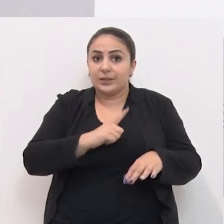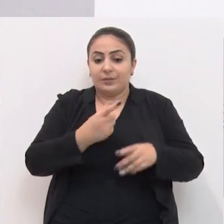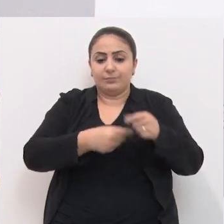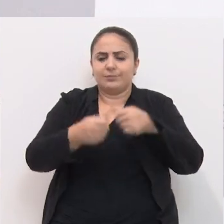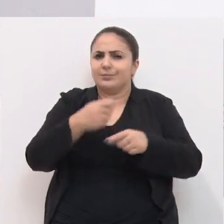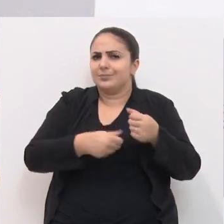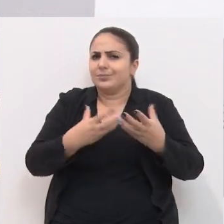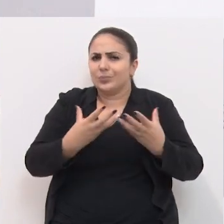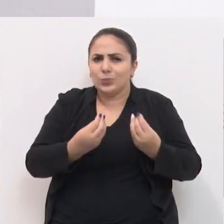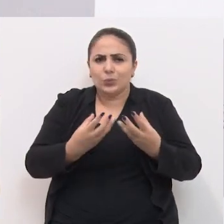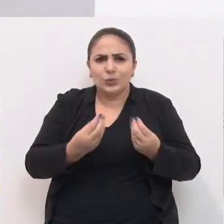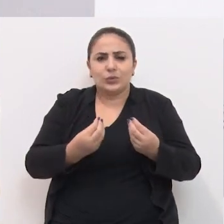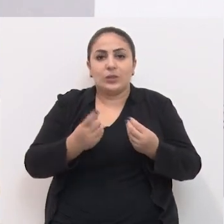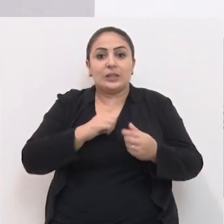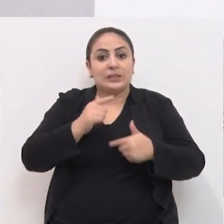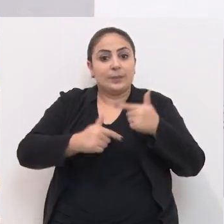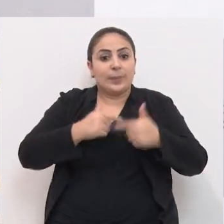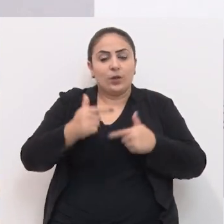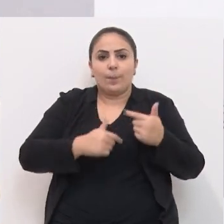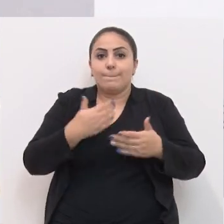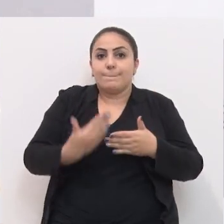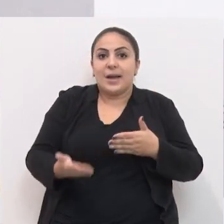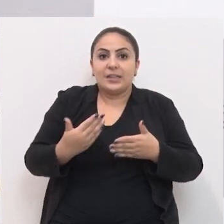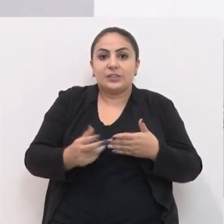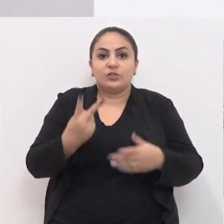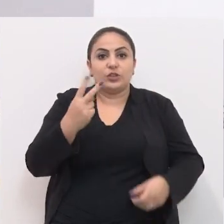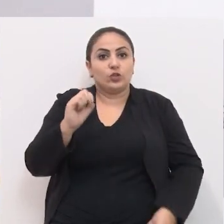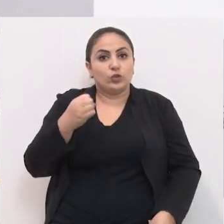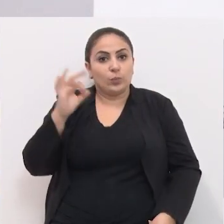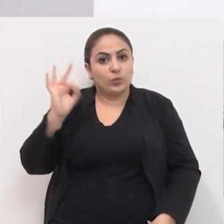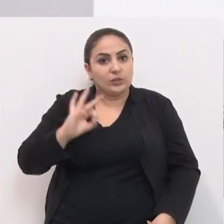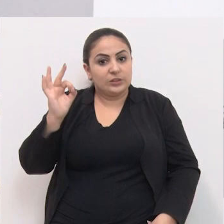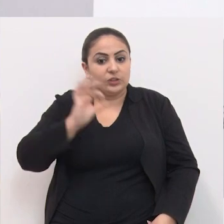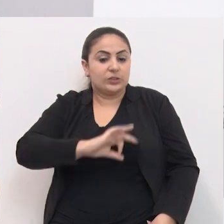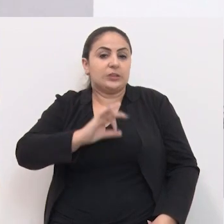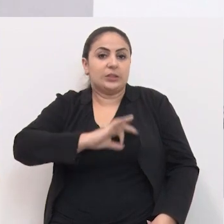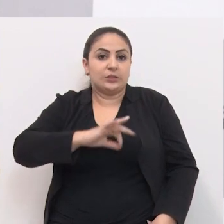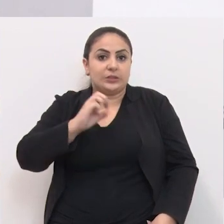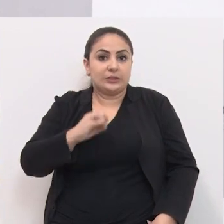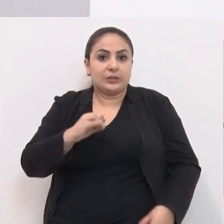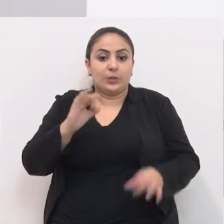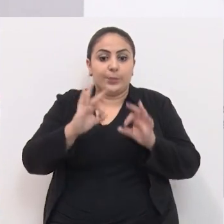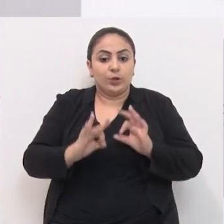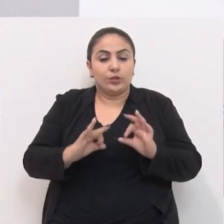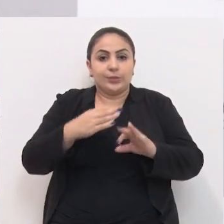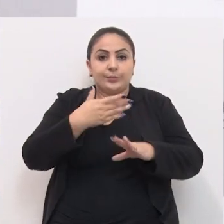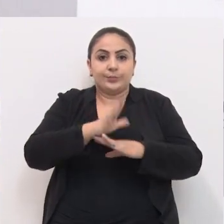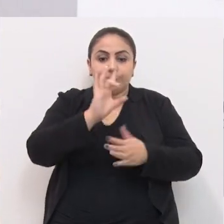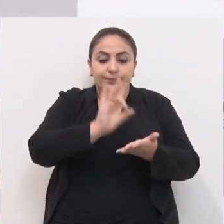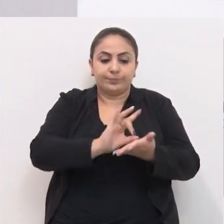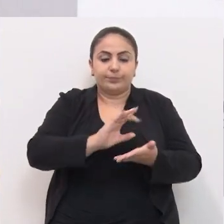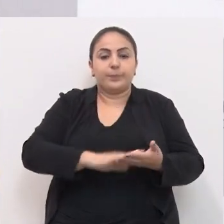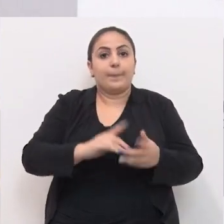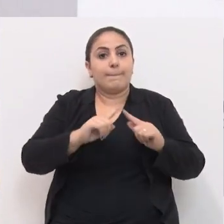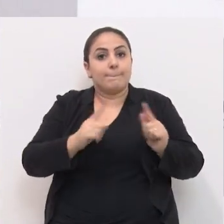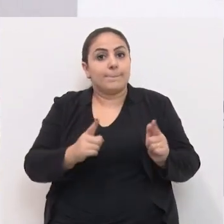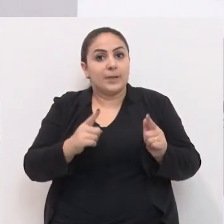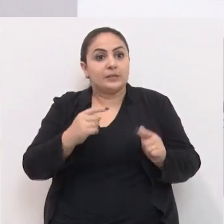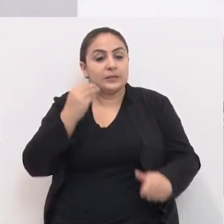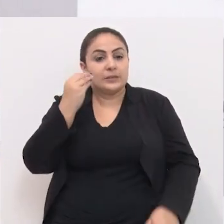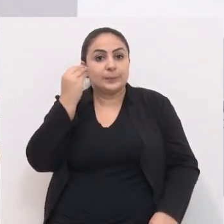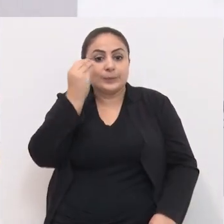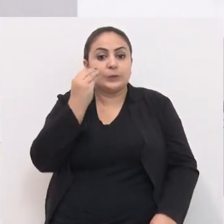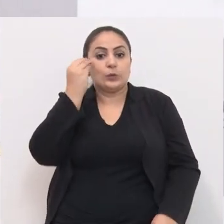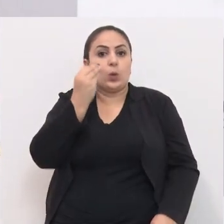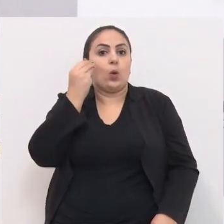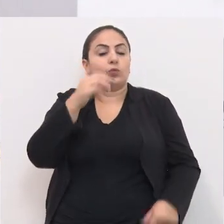o apoio dos vereadores contra as propostas do governador Eduardo Leite. A nossa equipe conversou com José